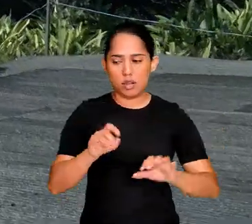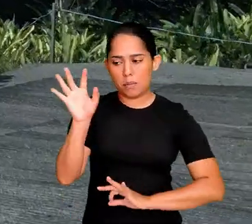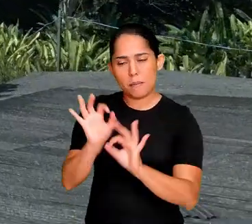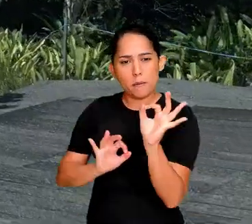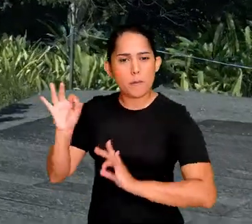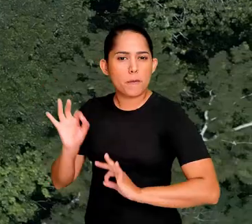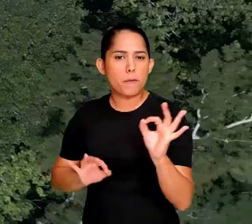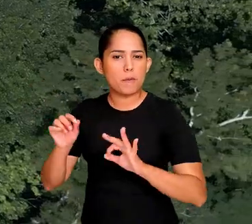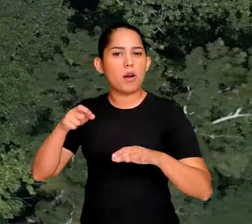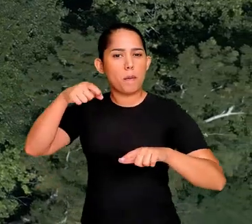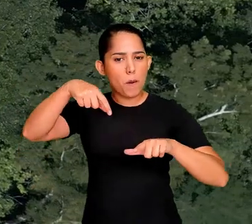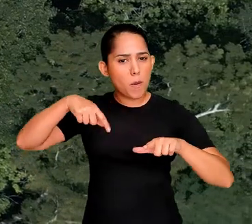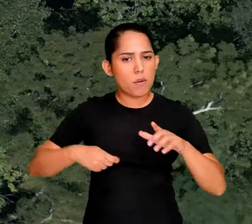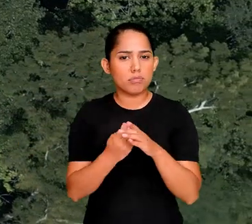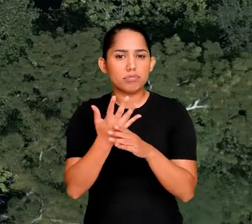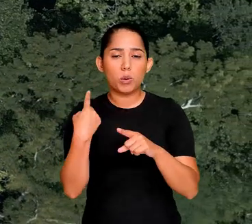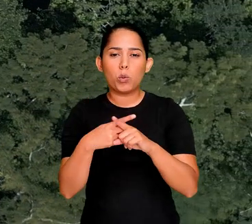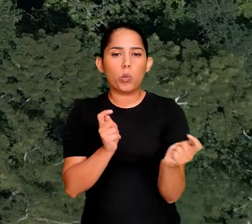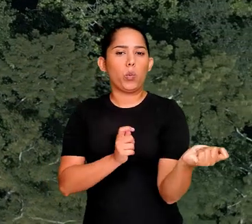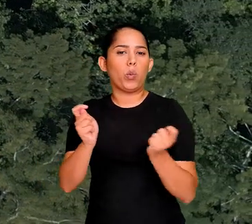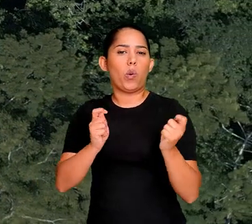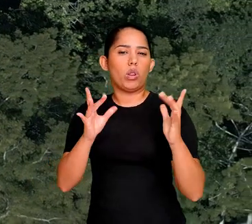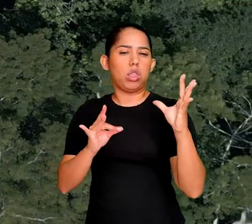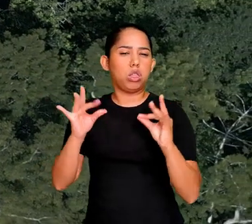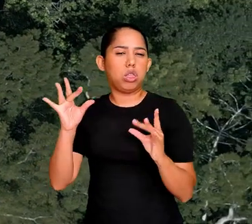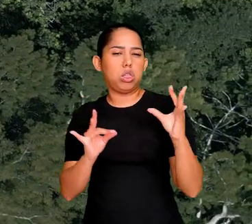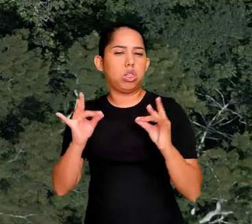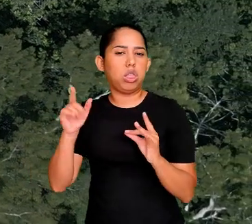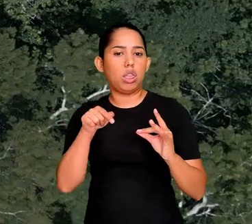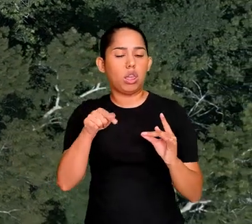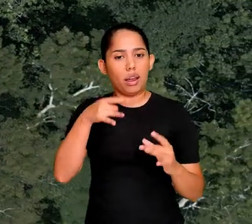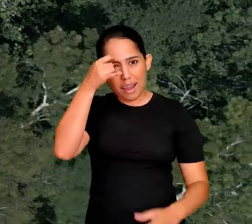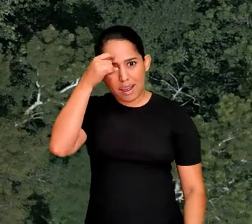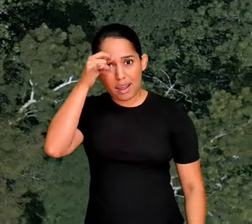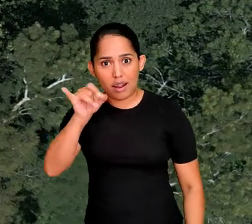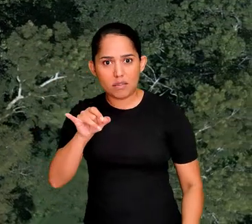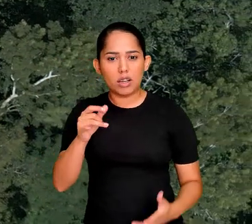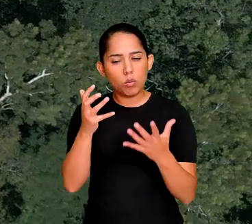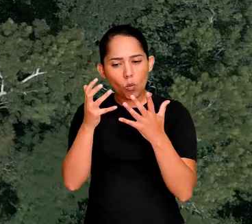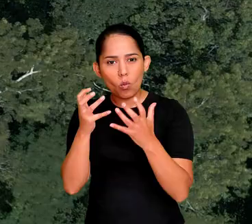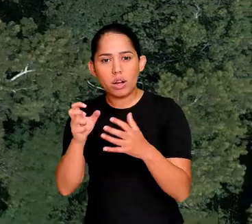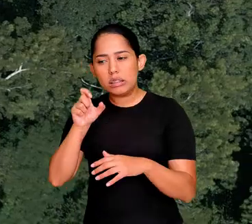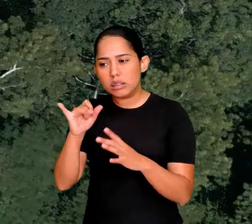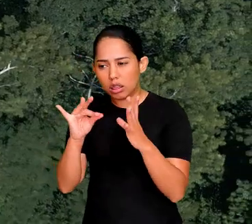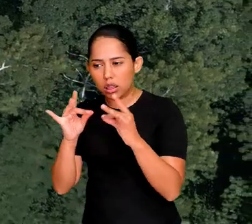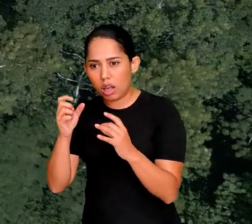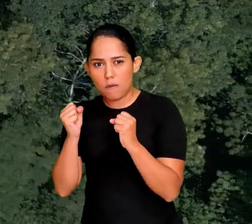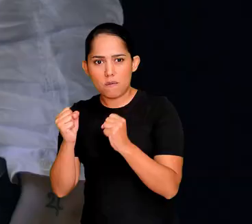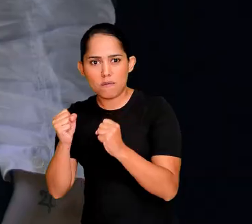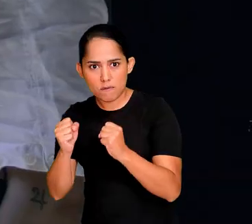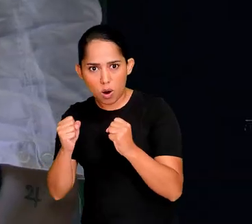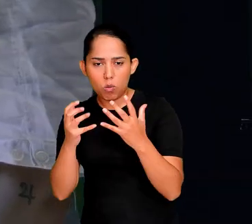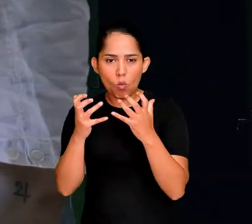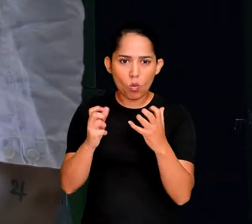produção, porque ele controla esse excesso de umidade, fortalecendo as plantas, levando um pouquinho de secura na época muito